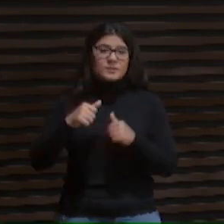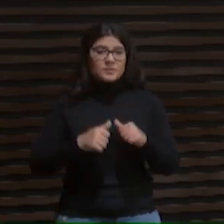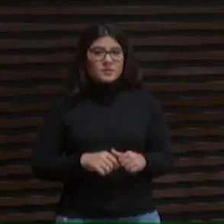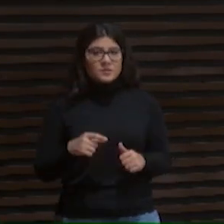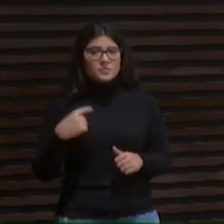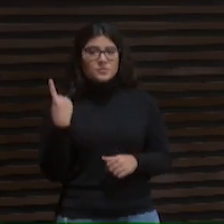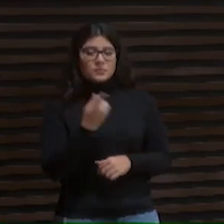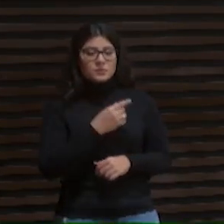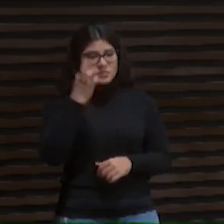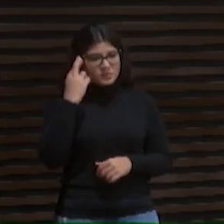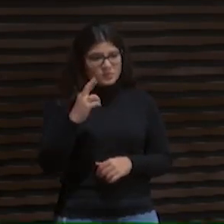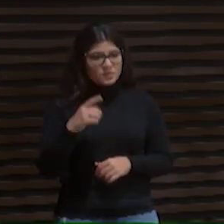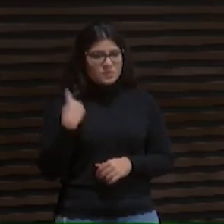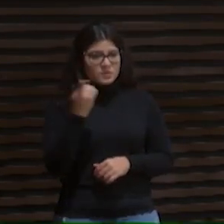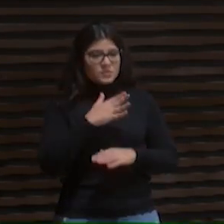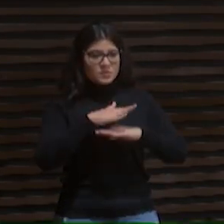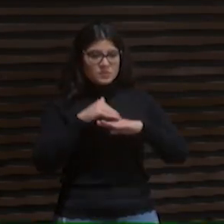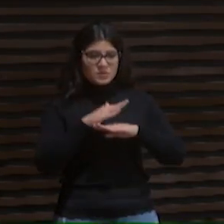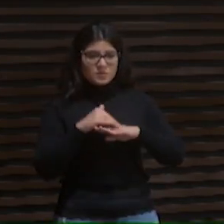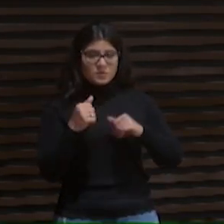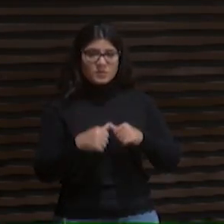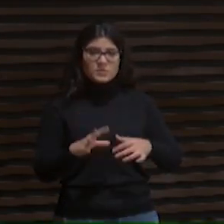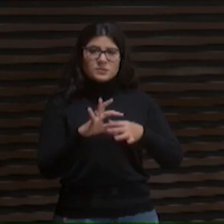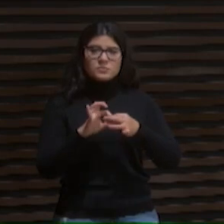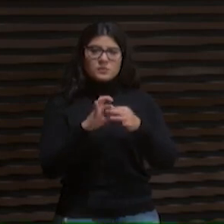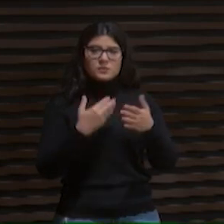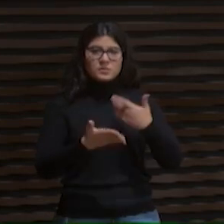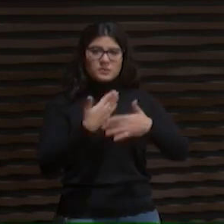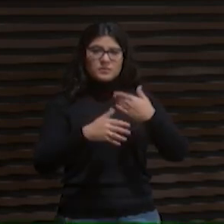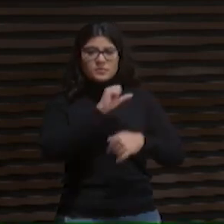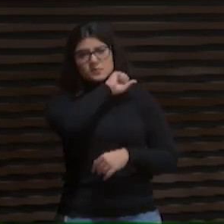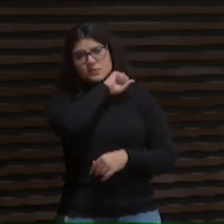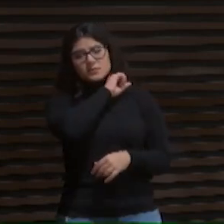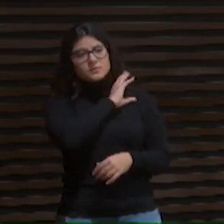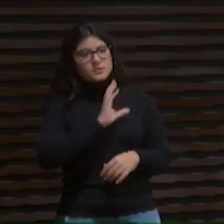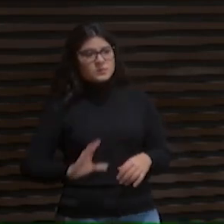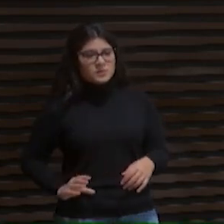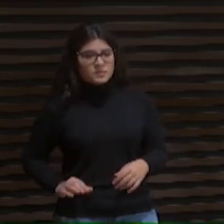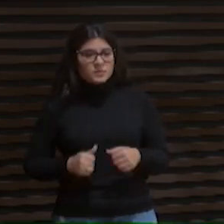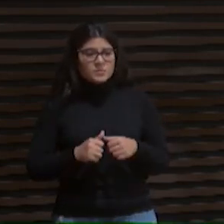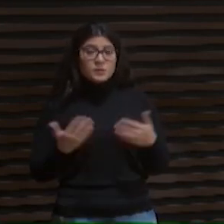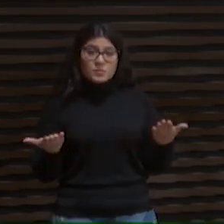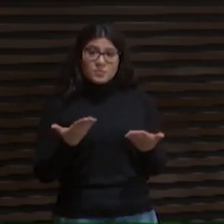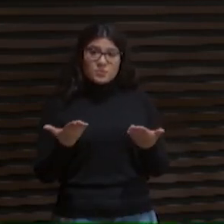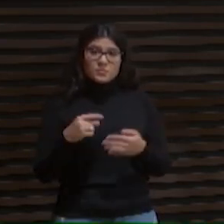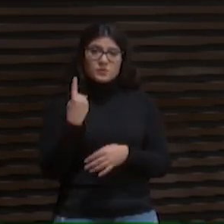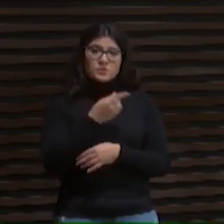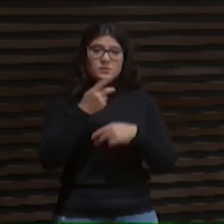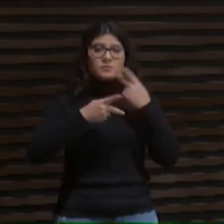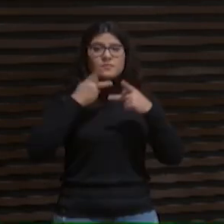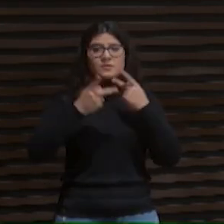nos chamou a essa união através do sacrifício de Cristo. Então, nessa manhã, nós vamos falar de